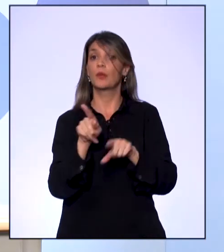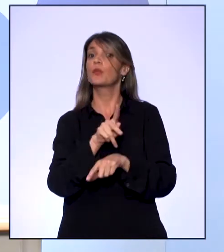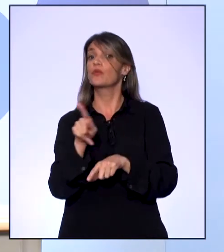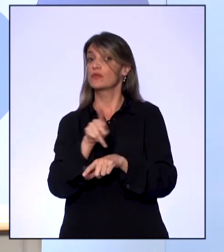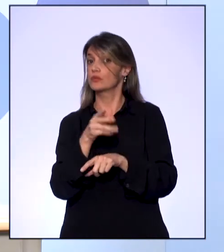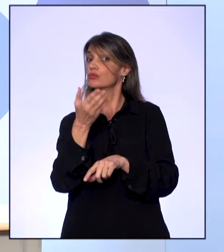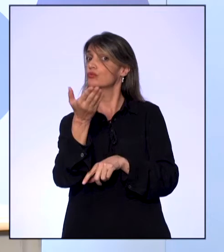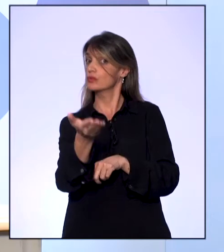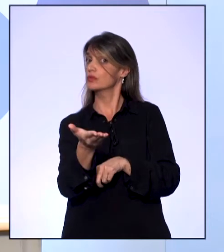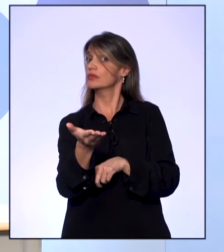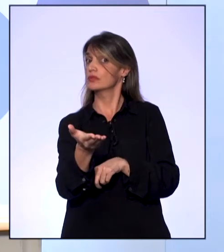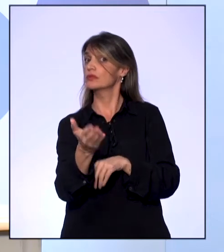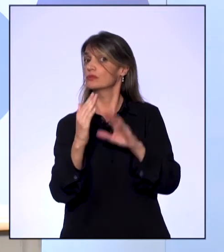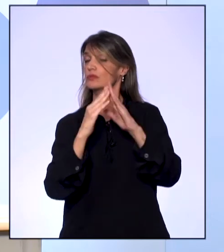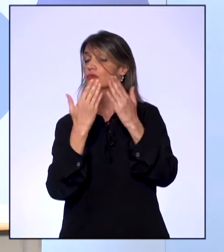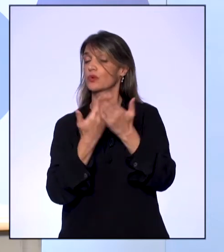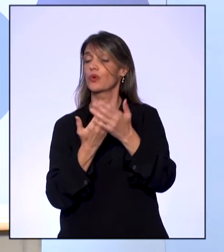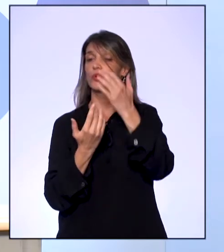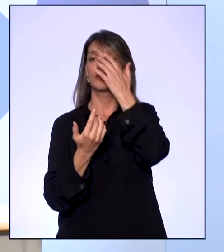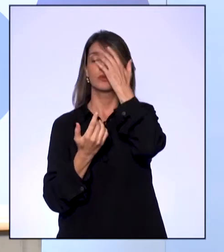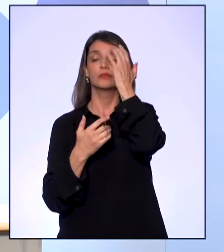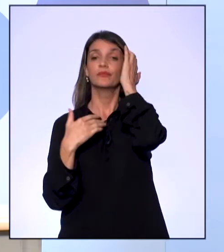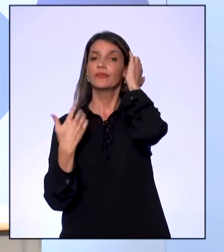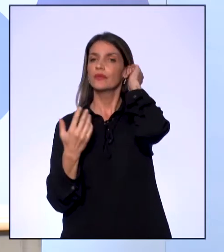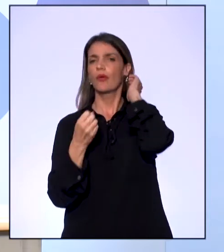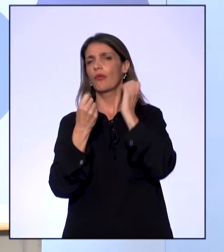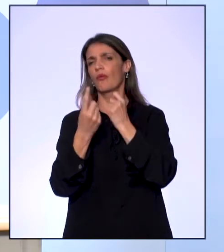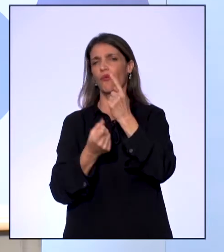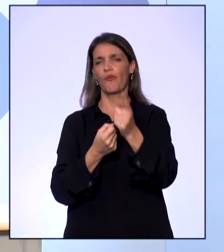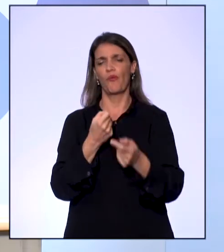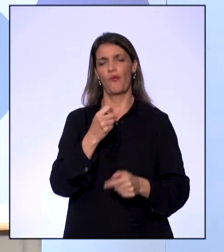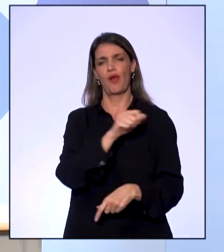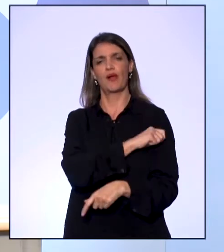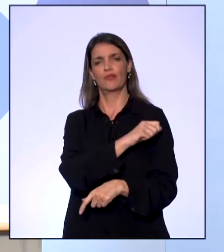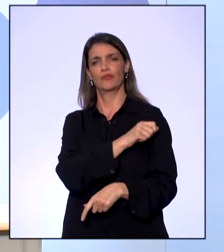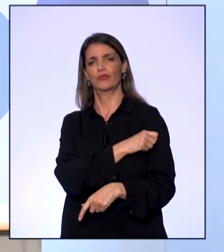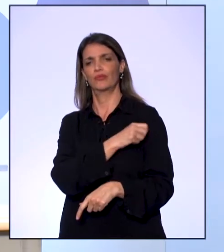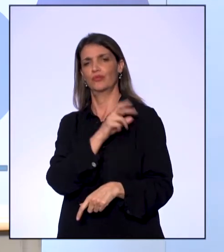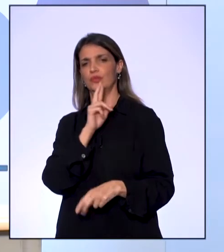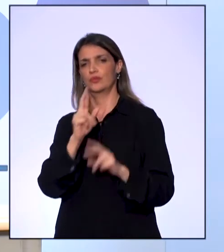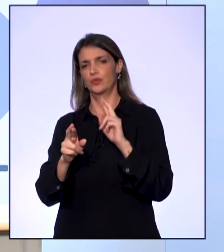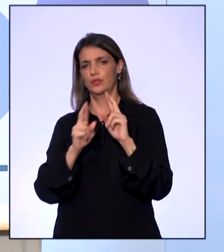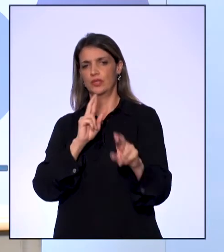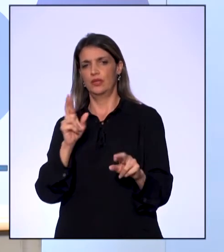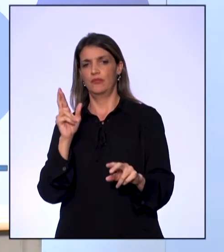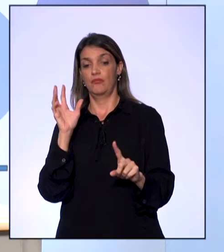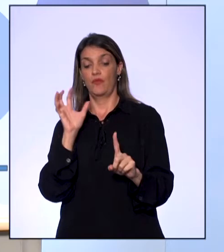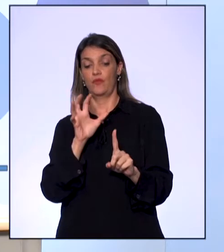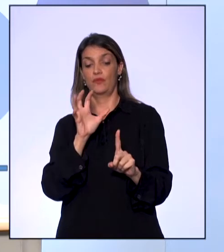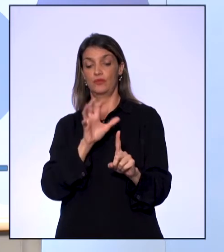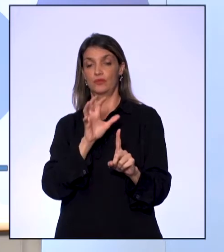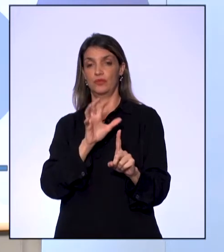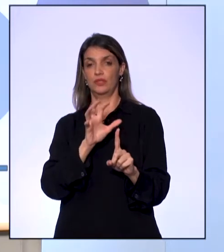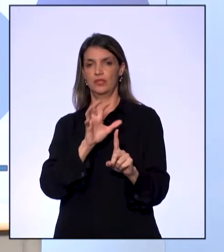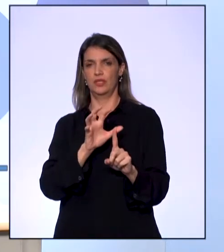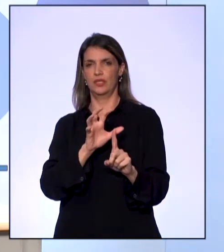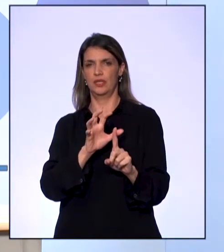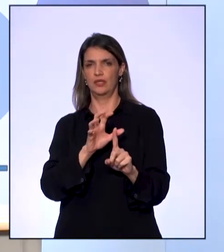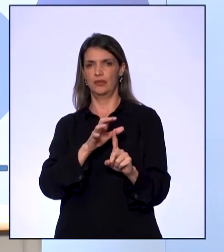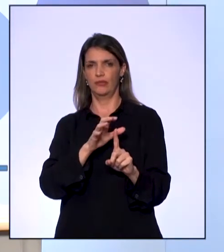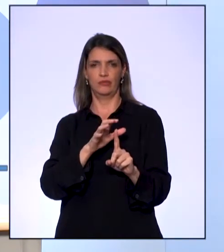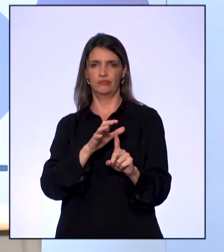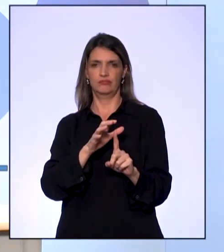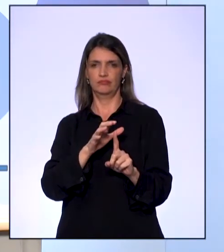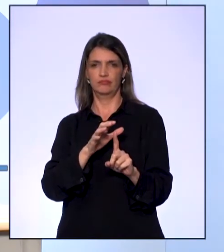professores da sua unidade. Então, aqui alguns alunos colocaram que são influenciados através dos artistas, né,